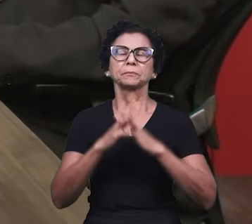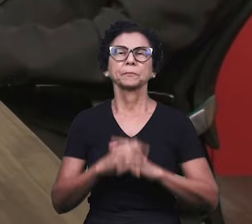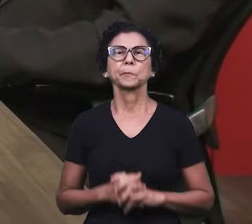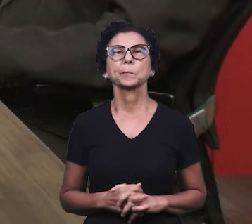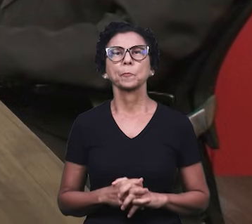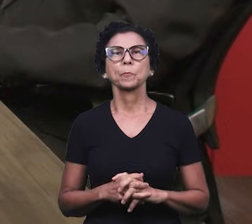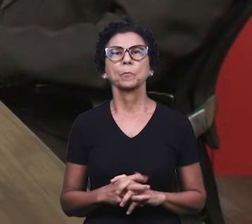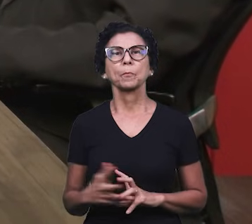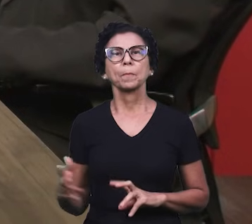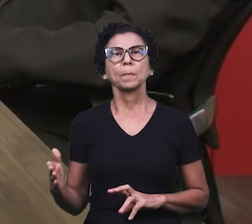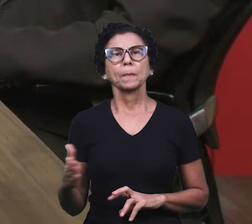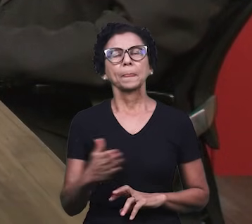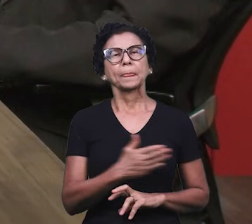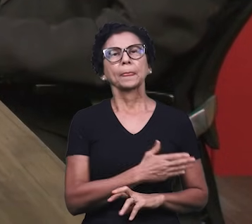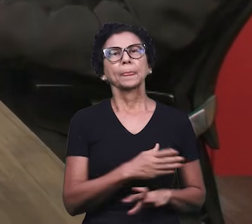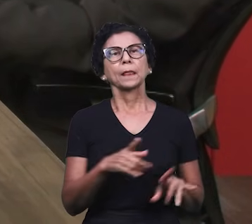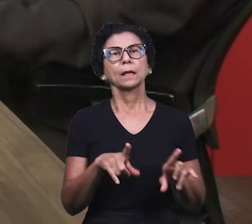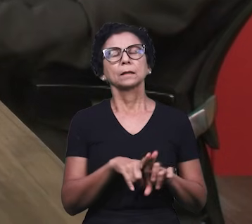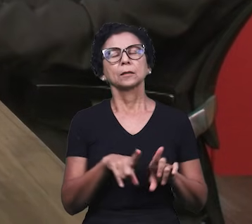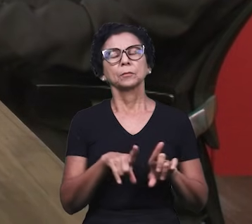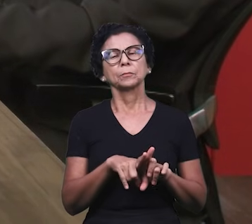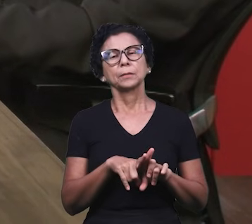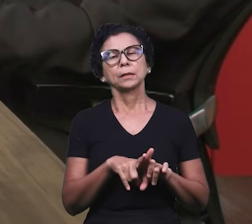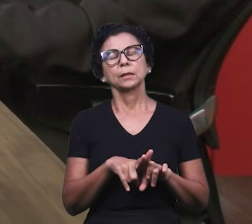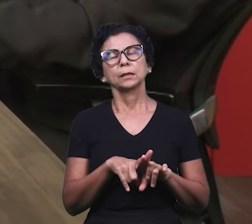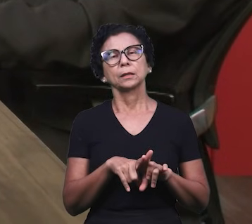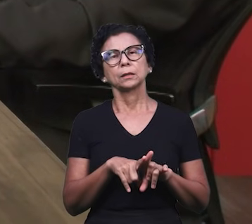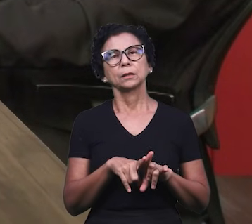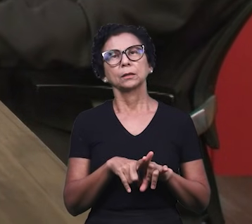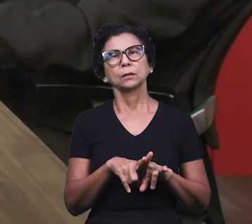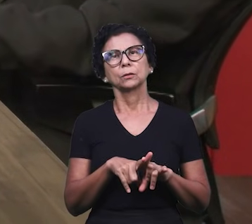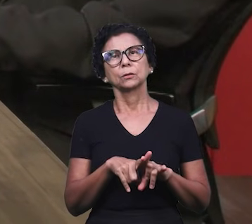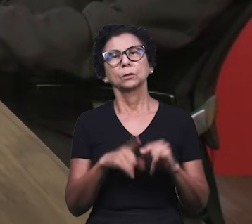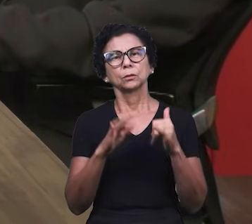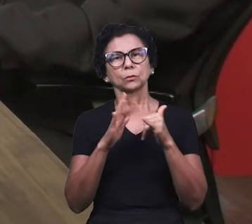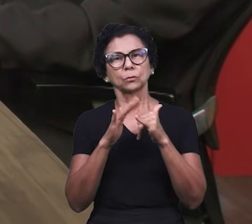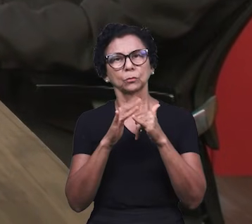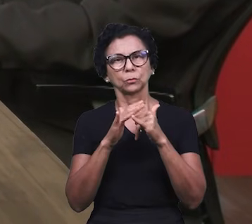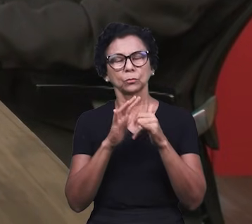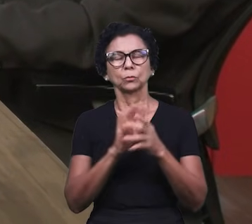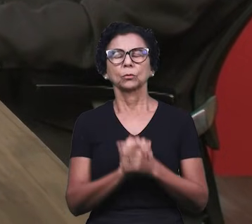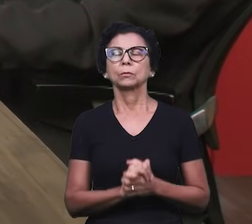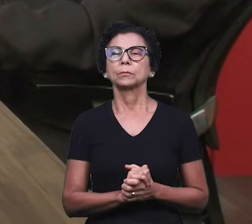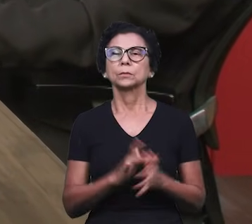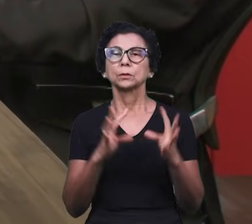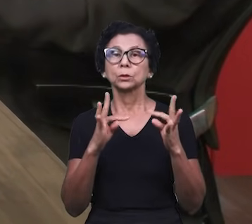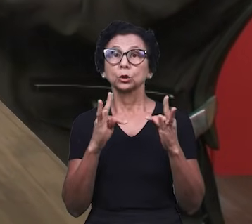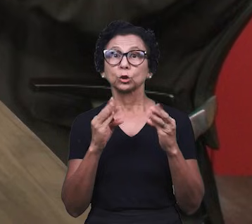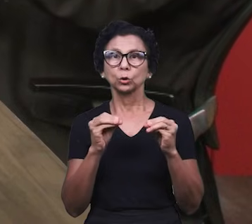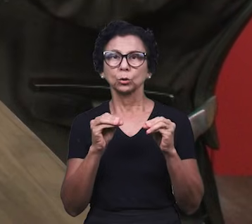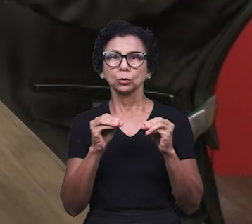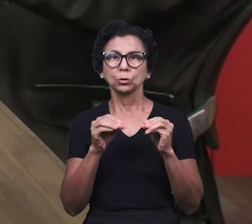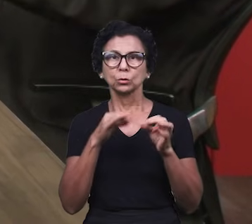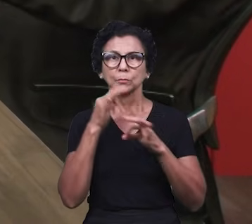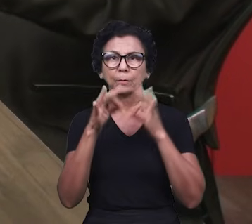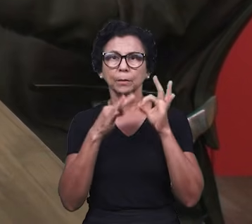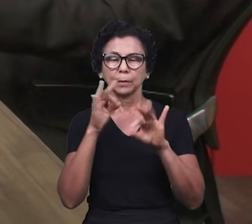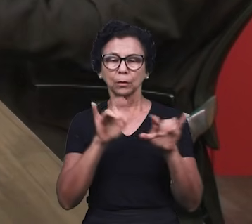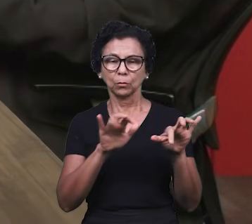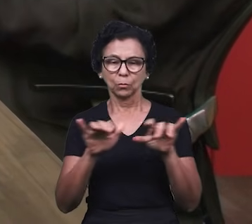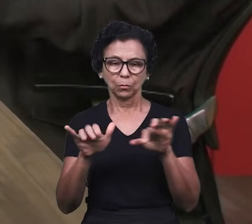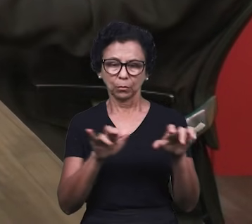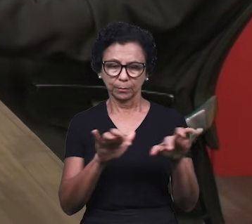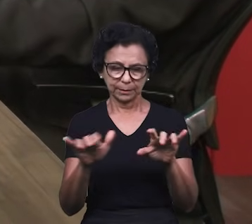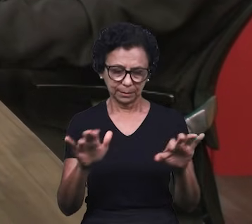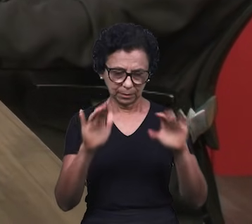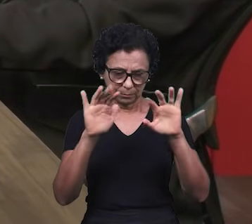sobre o Trombetas, né? O YouTube, ele fica registrado ali os comentários. Como a gente transmite,